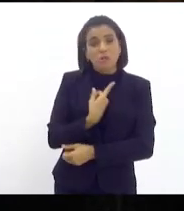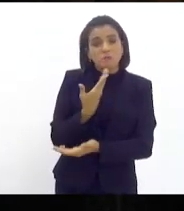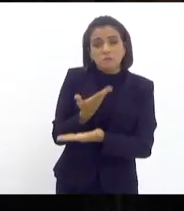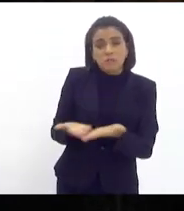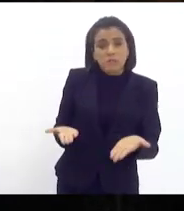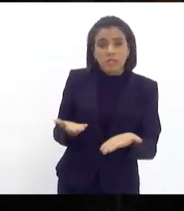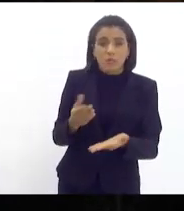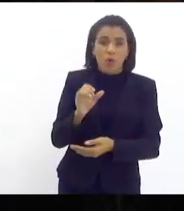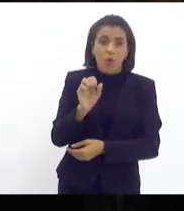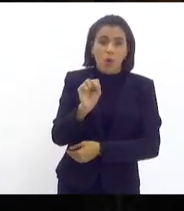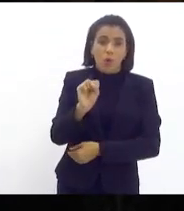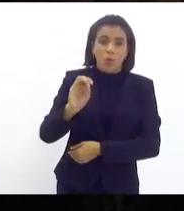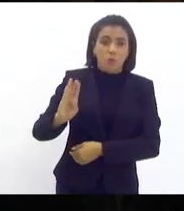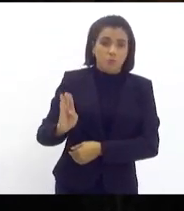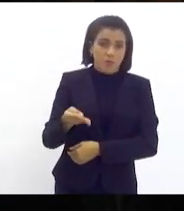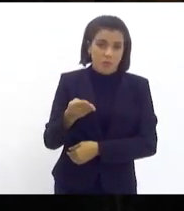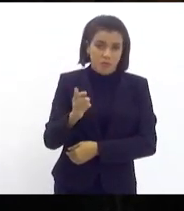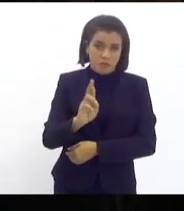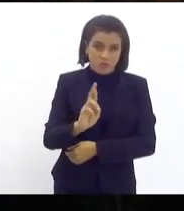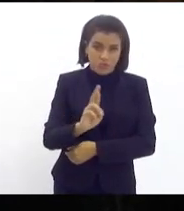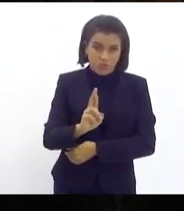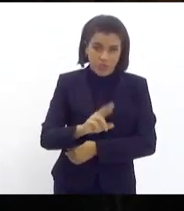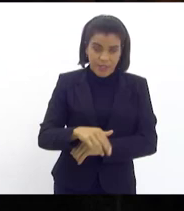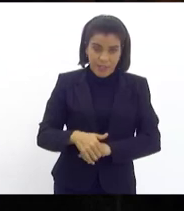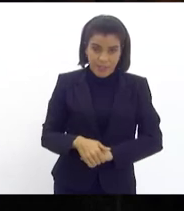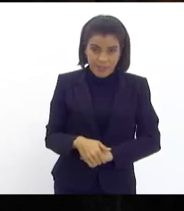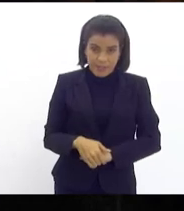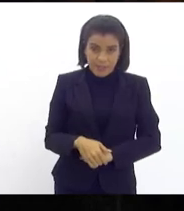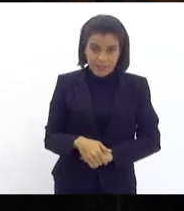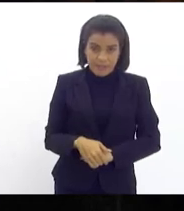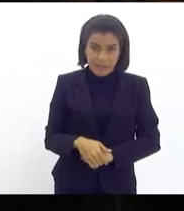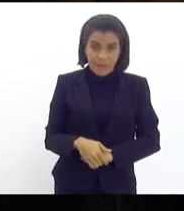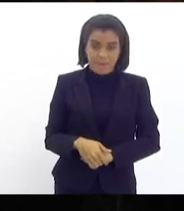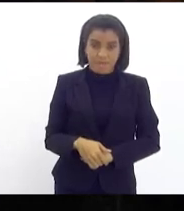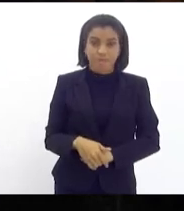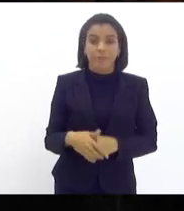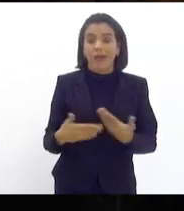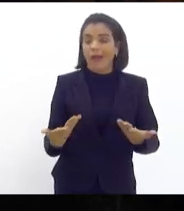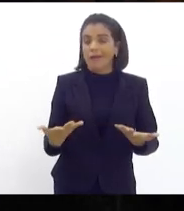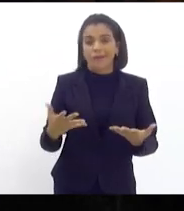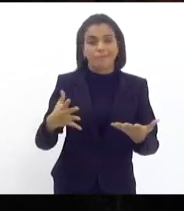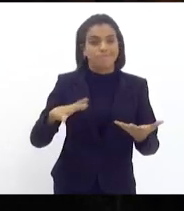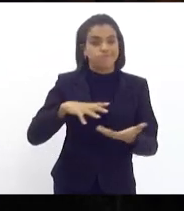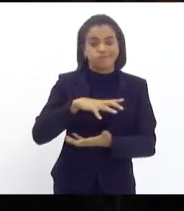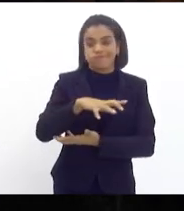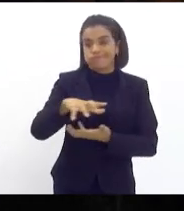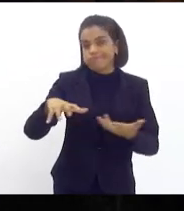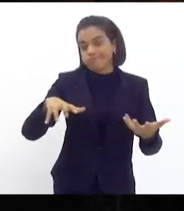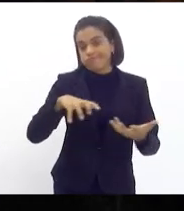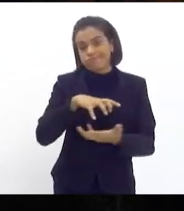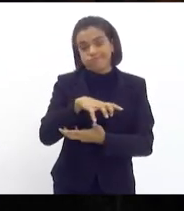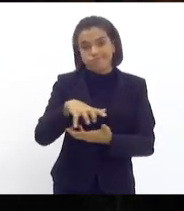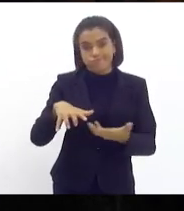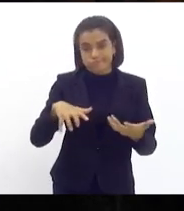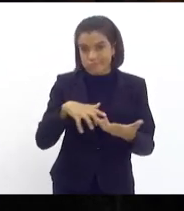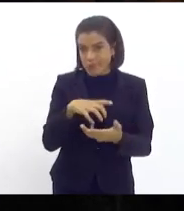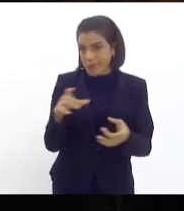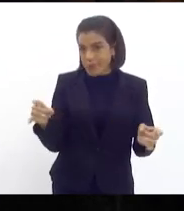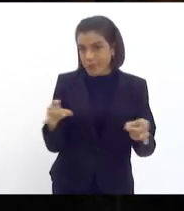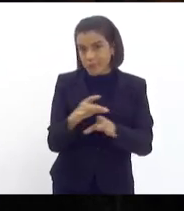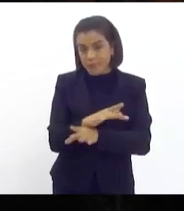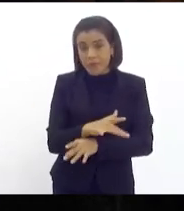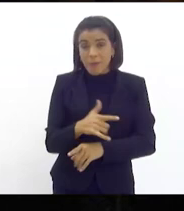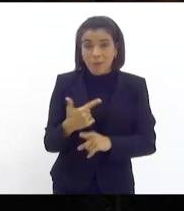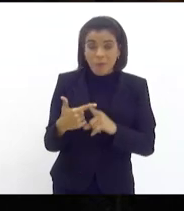decisão 8 bilhões de reais aí é o caos completo que número